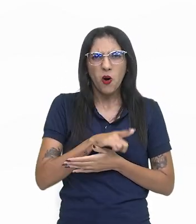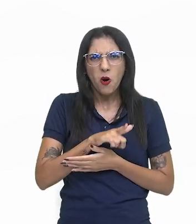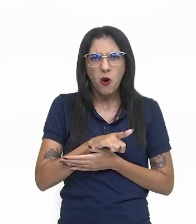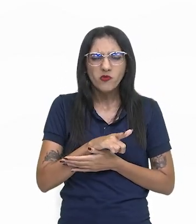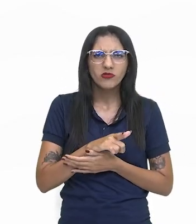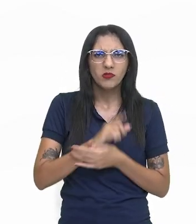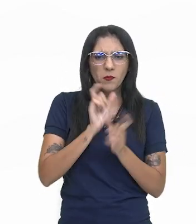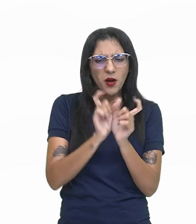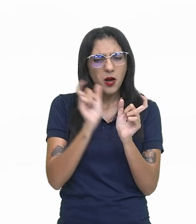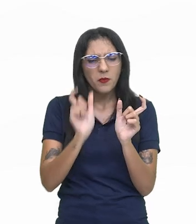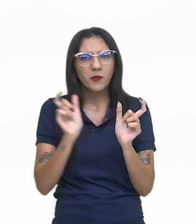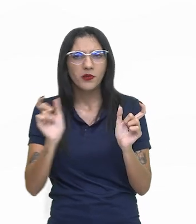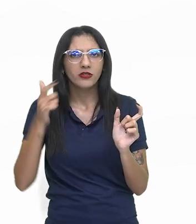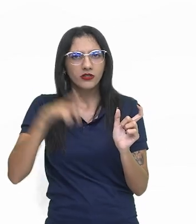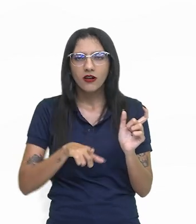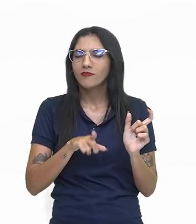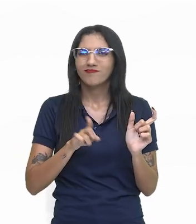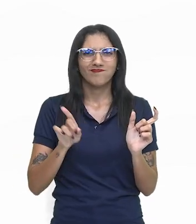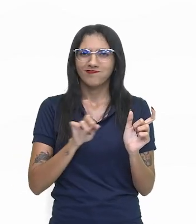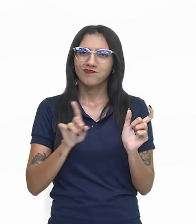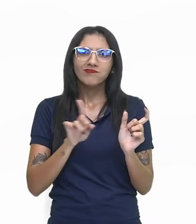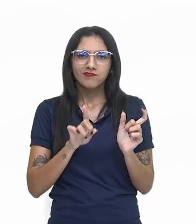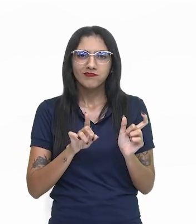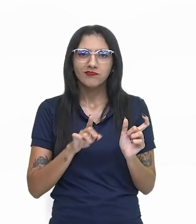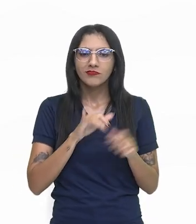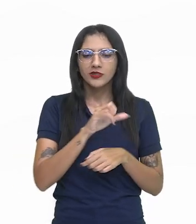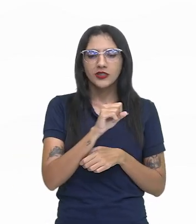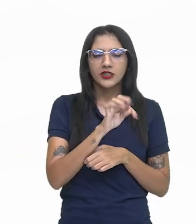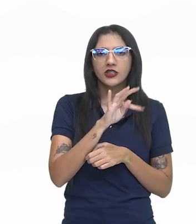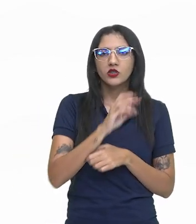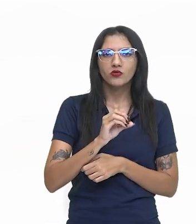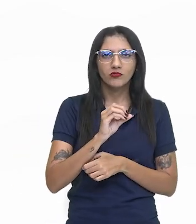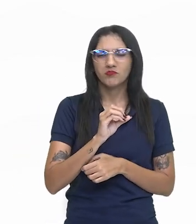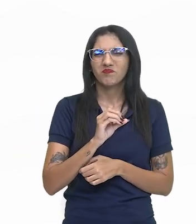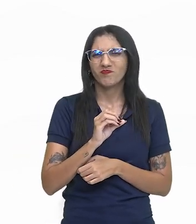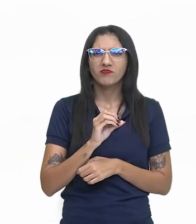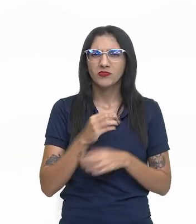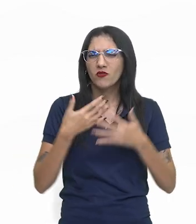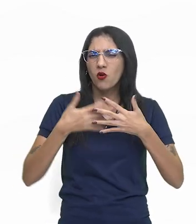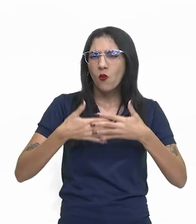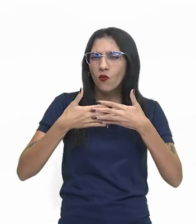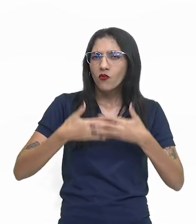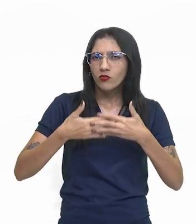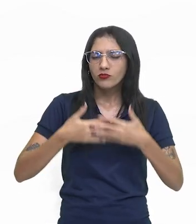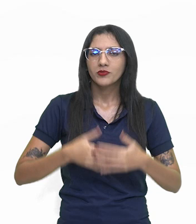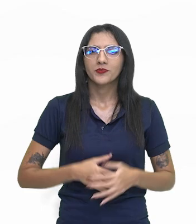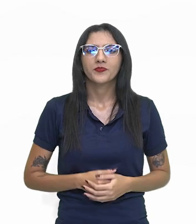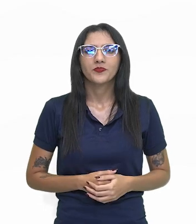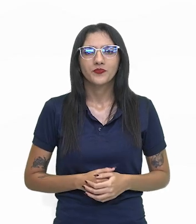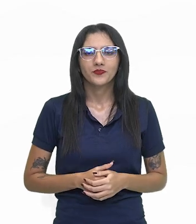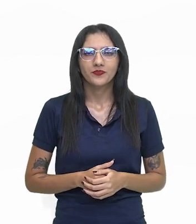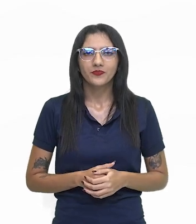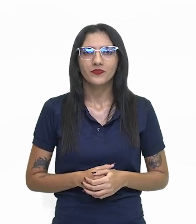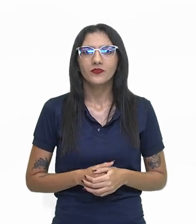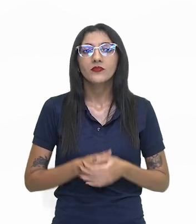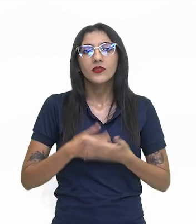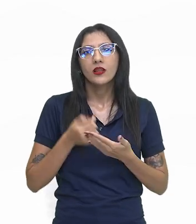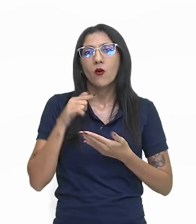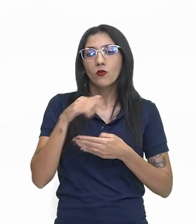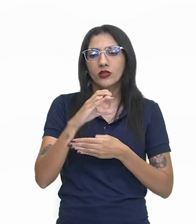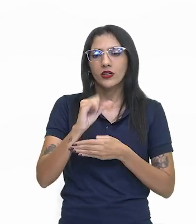novo. Sapato, roupas, enfim, agendas, né? Não faz sentido. É isso. Então, nós temos aí o processo